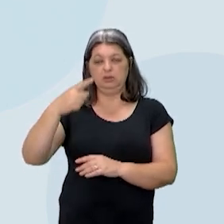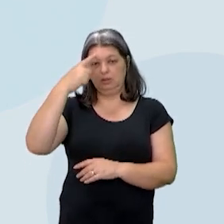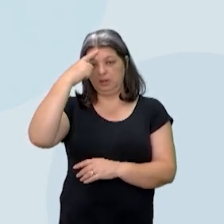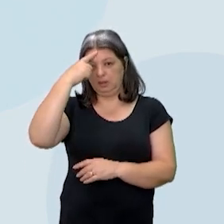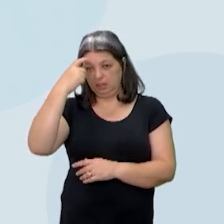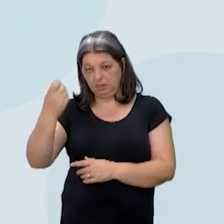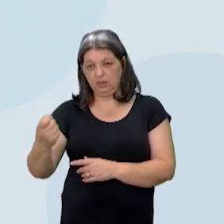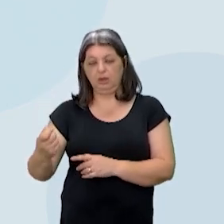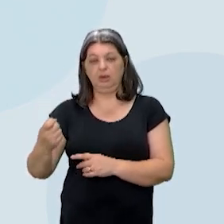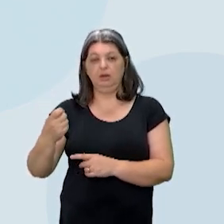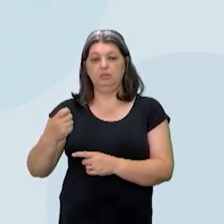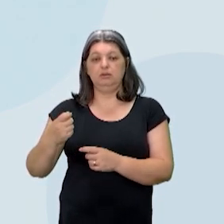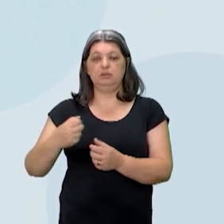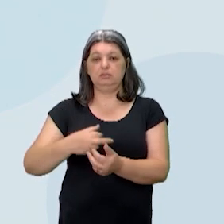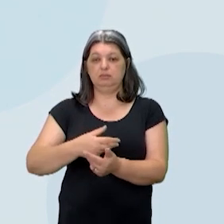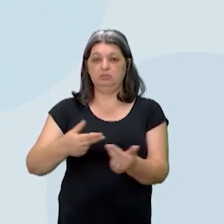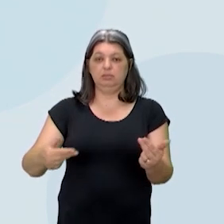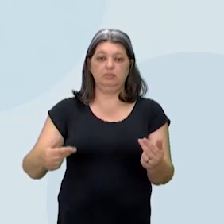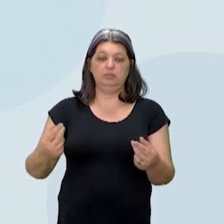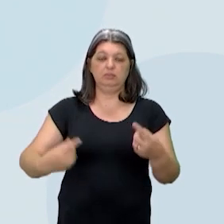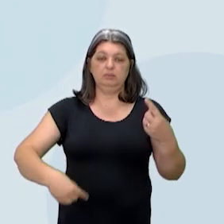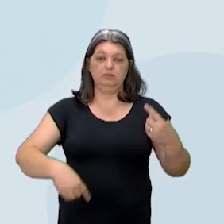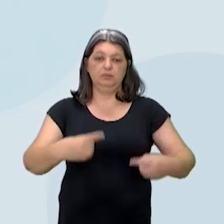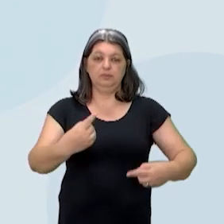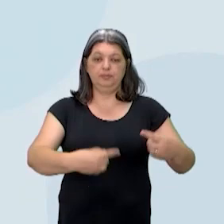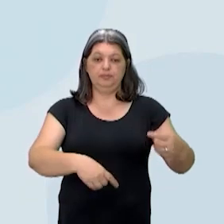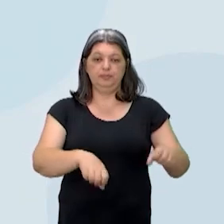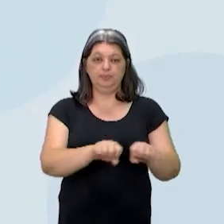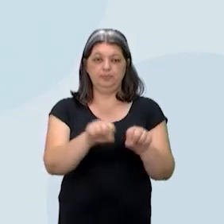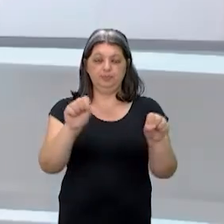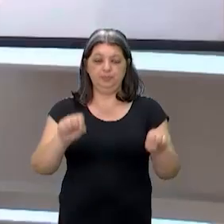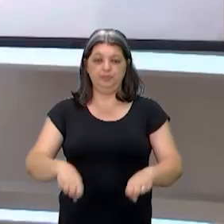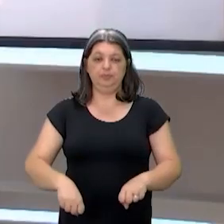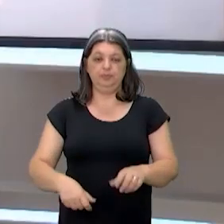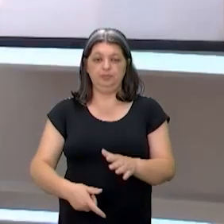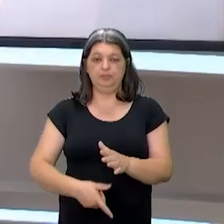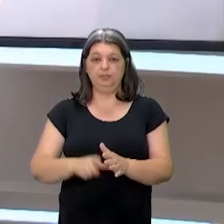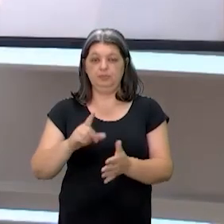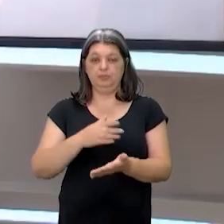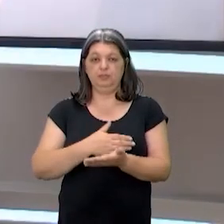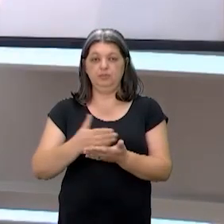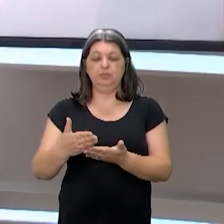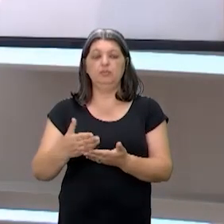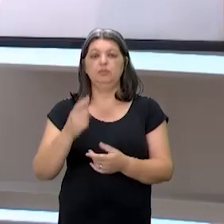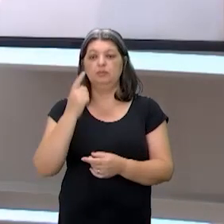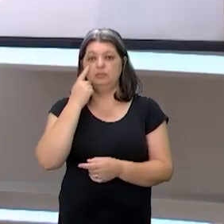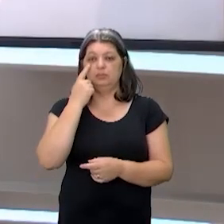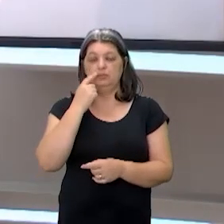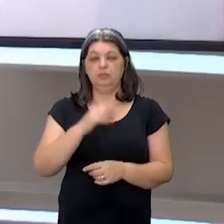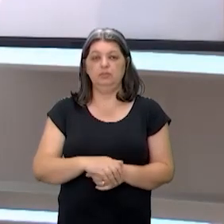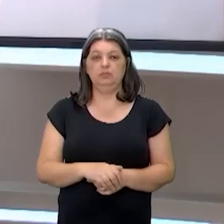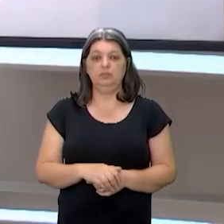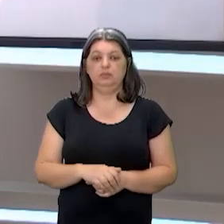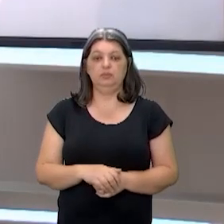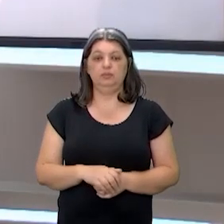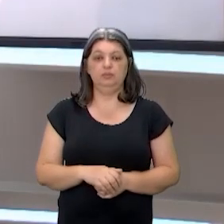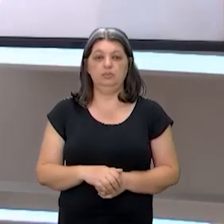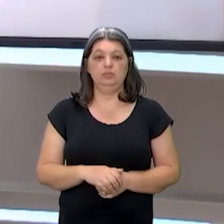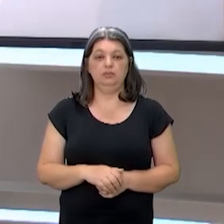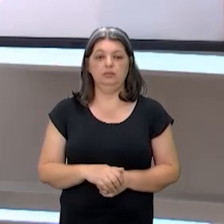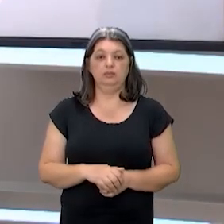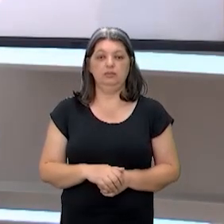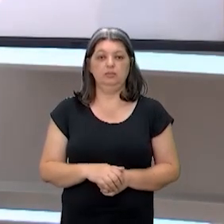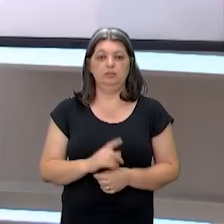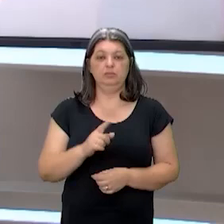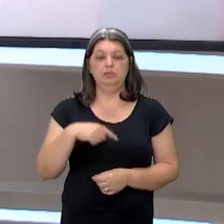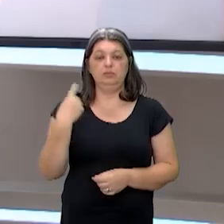e políticas ao sistema. Antes da gente começar a falar, cadê a 3 de pertinho aqui, gente? A